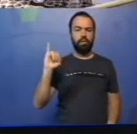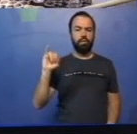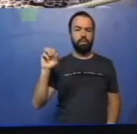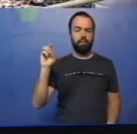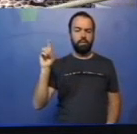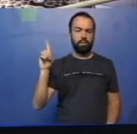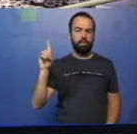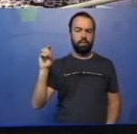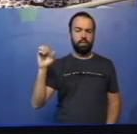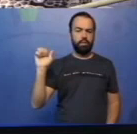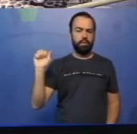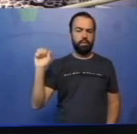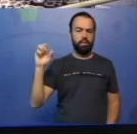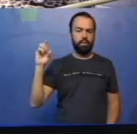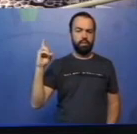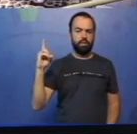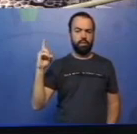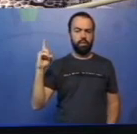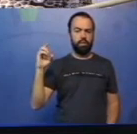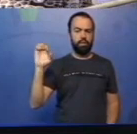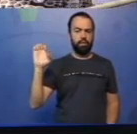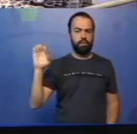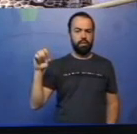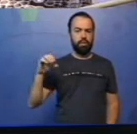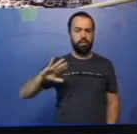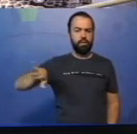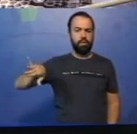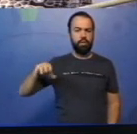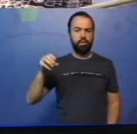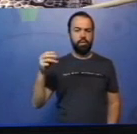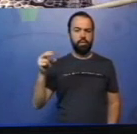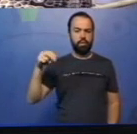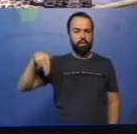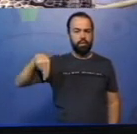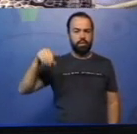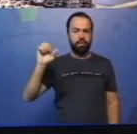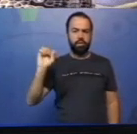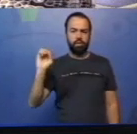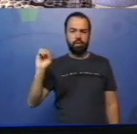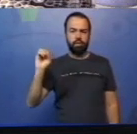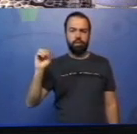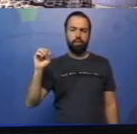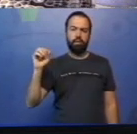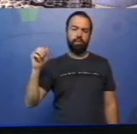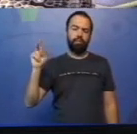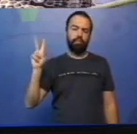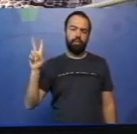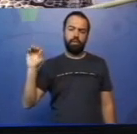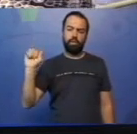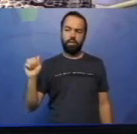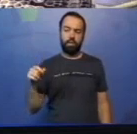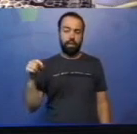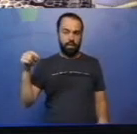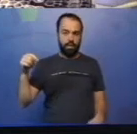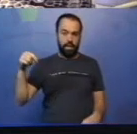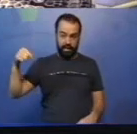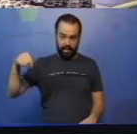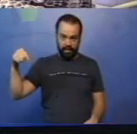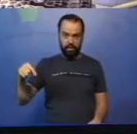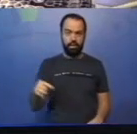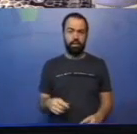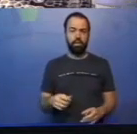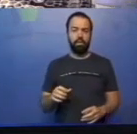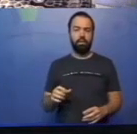largas, vive-se nessas regiões as classes sociais mais altas, pessoas com maior poder aquisitivo, há a presença maior